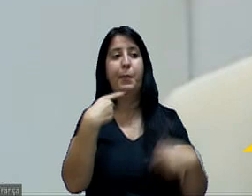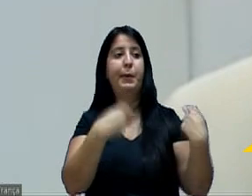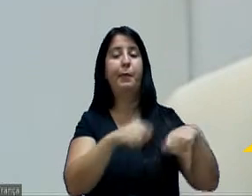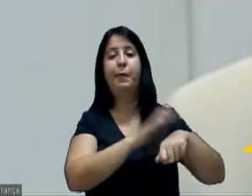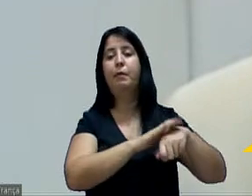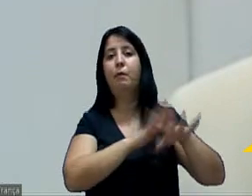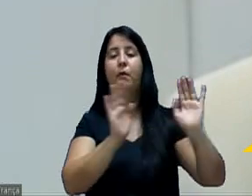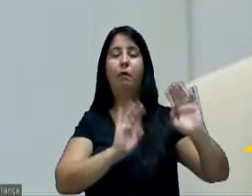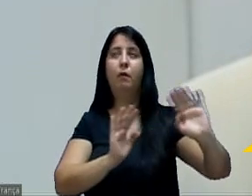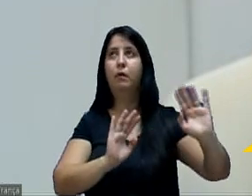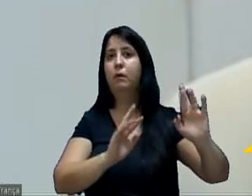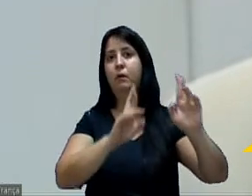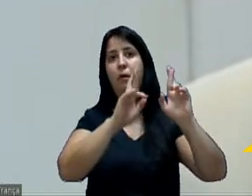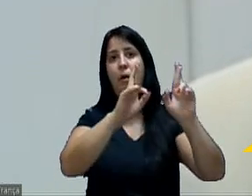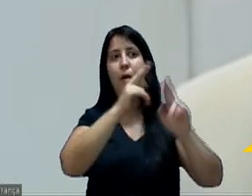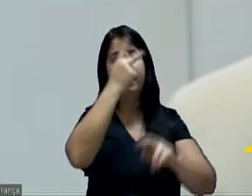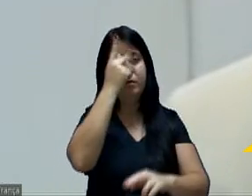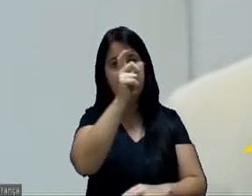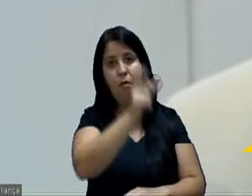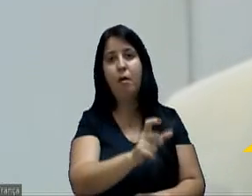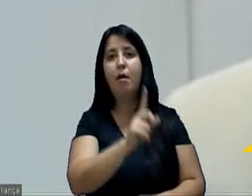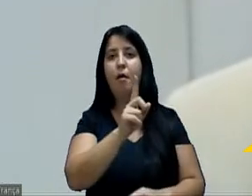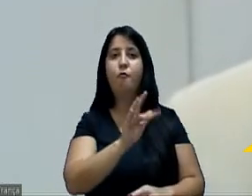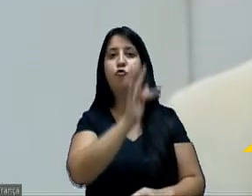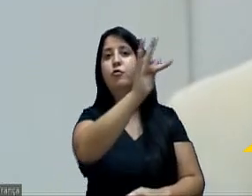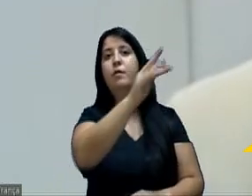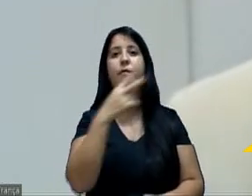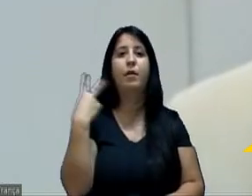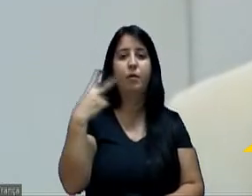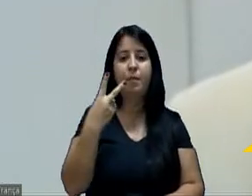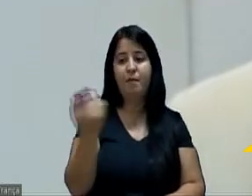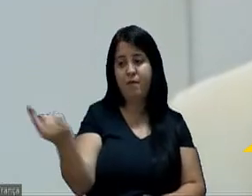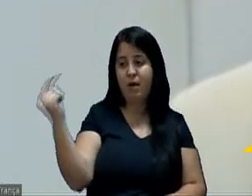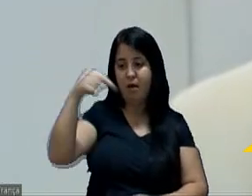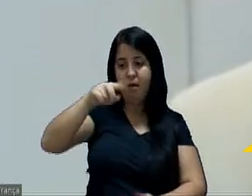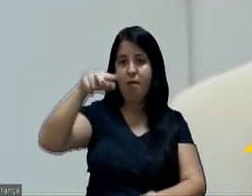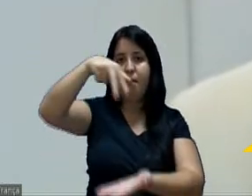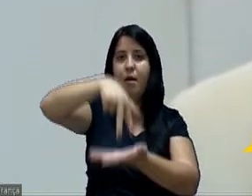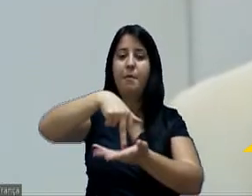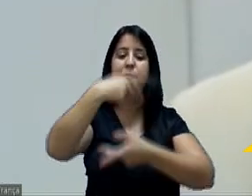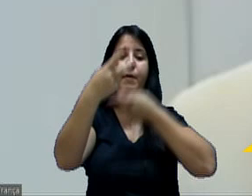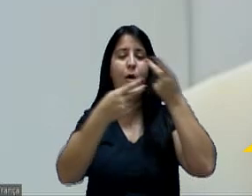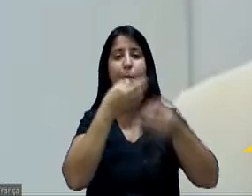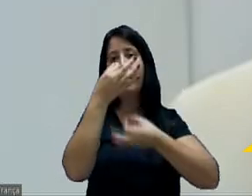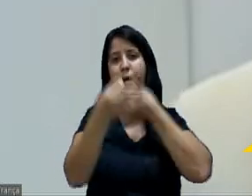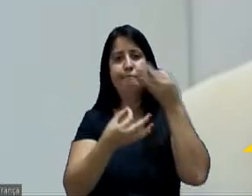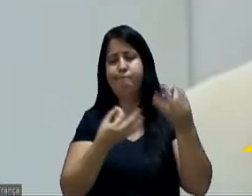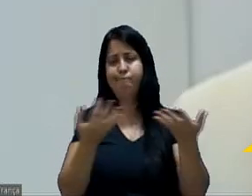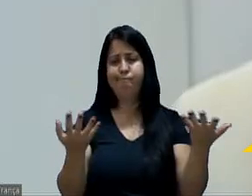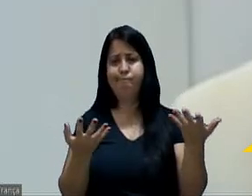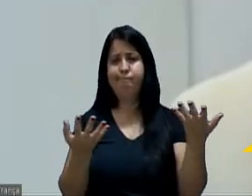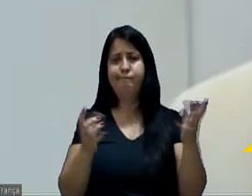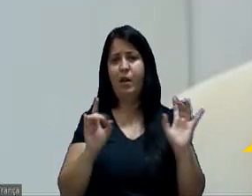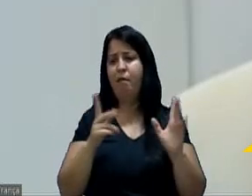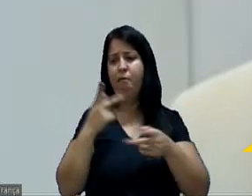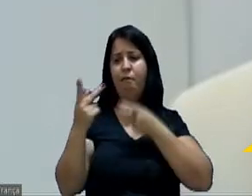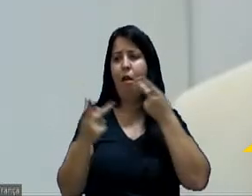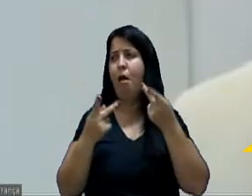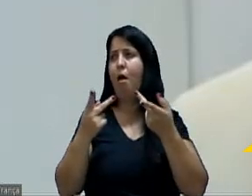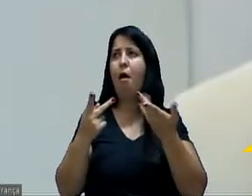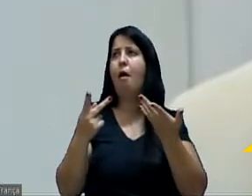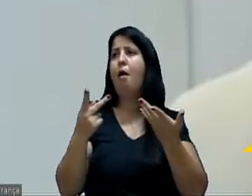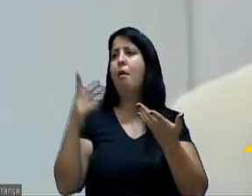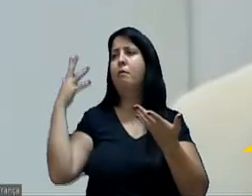fosse candidato a vereador e se elegesse, para daí vir aqui para poder dar a opinião dele. Dar a opinião a tratar dos microfones é muito maravilhoso.